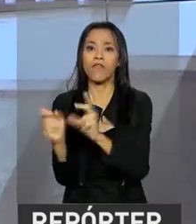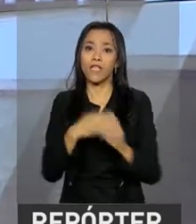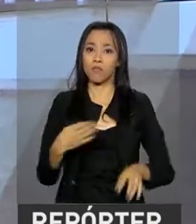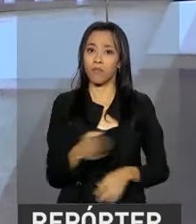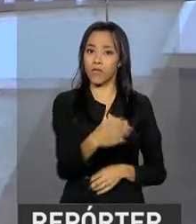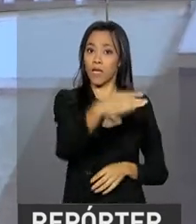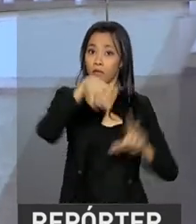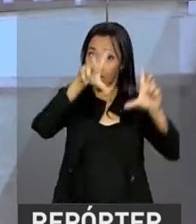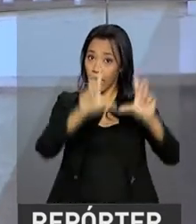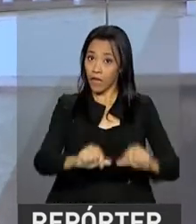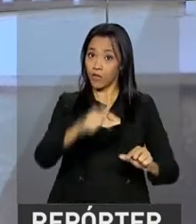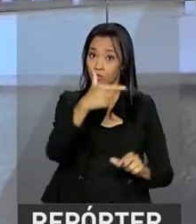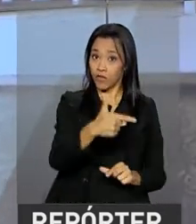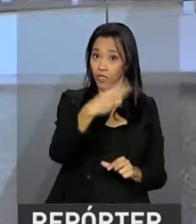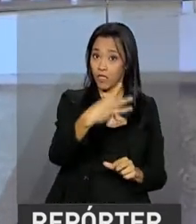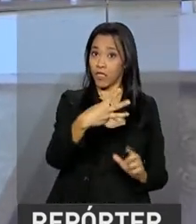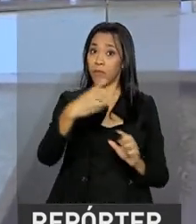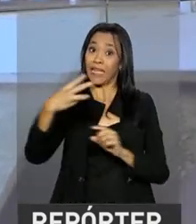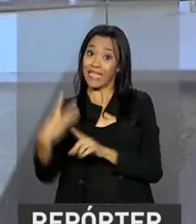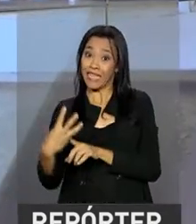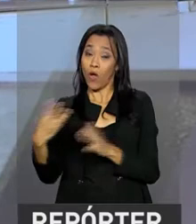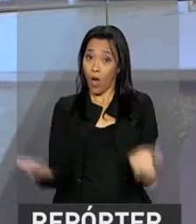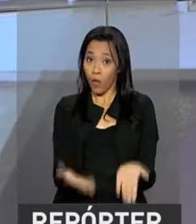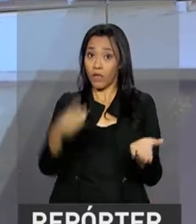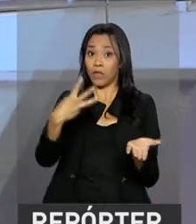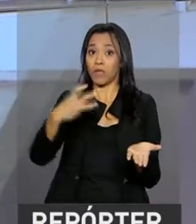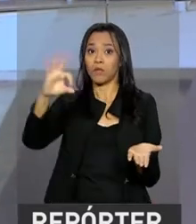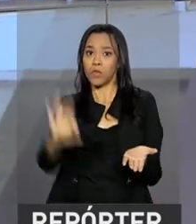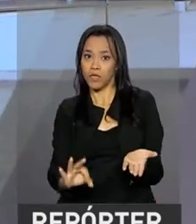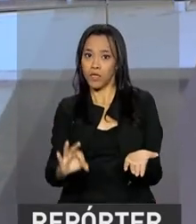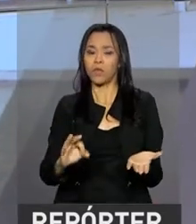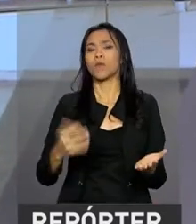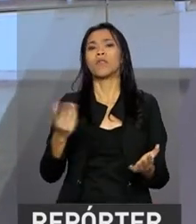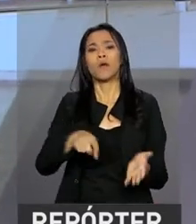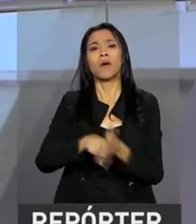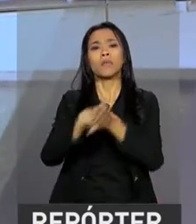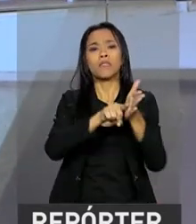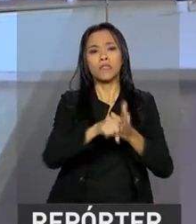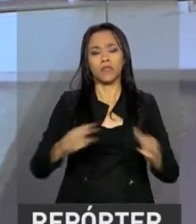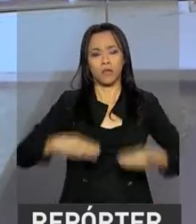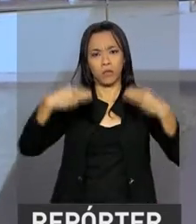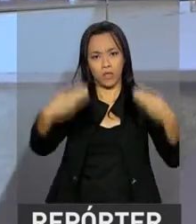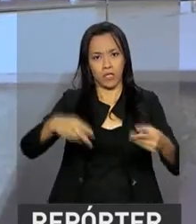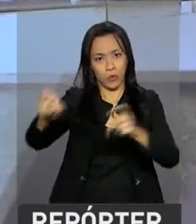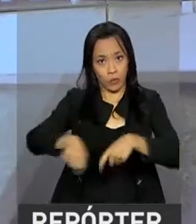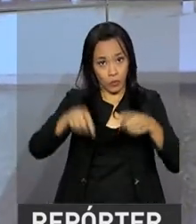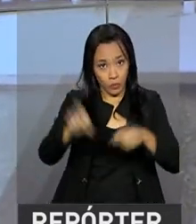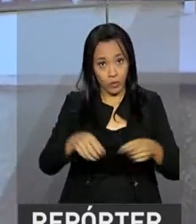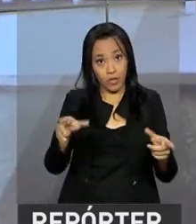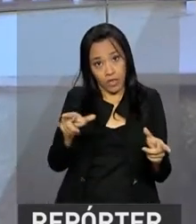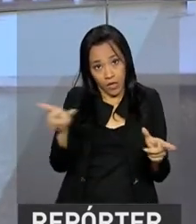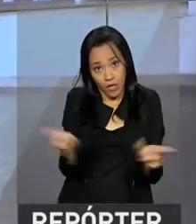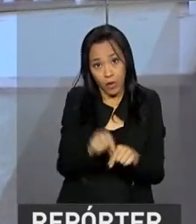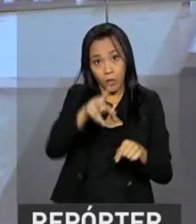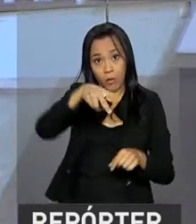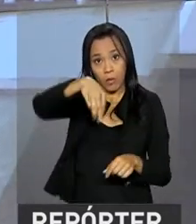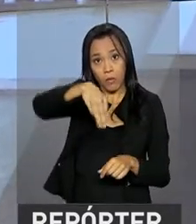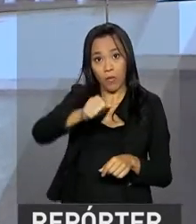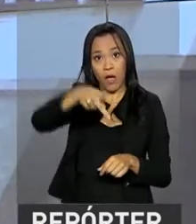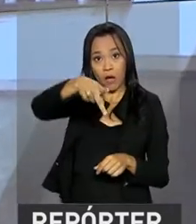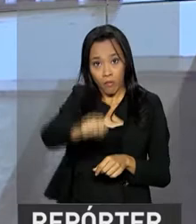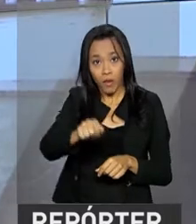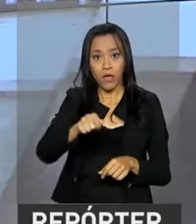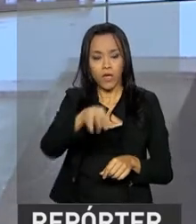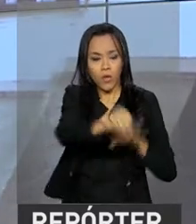23 para 3% o levantamento do ministério da agricultura pecuária e abastecimento que considerou amostras coletadas